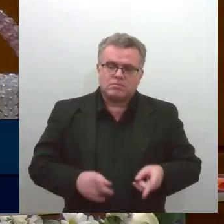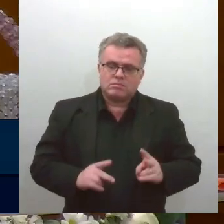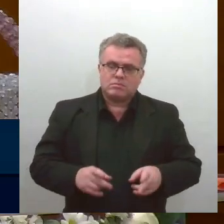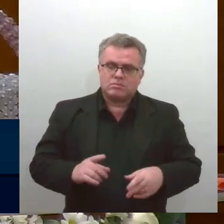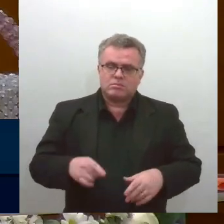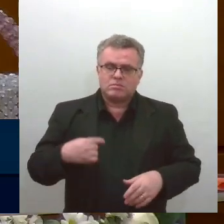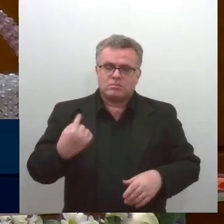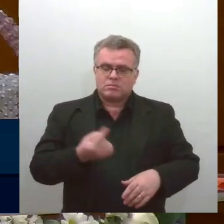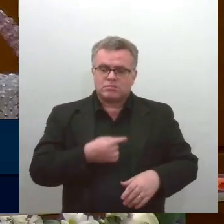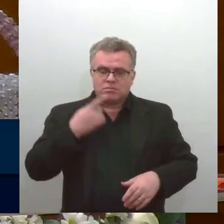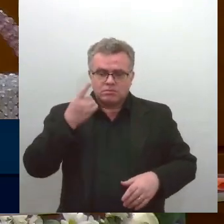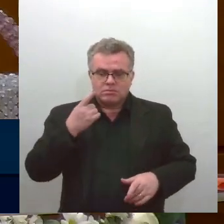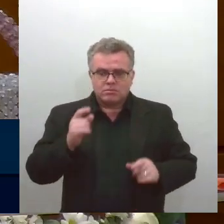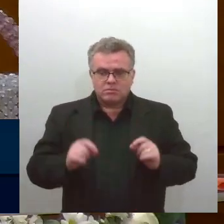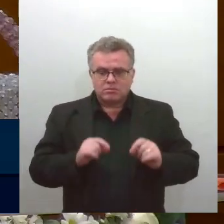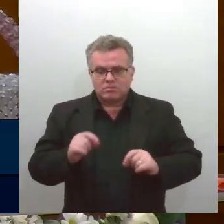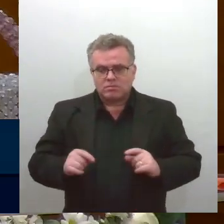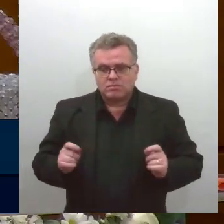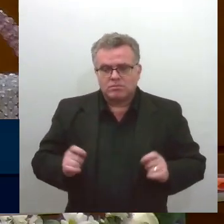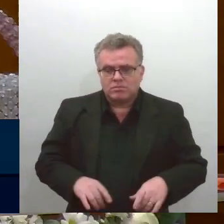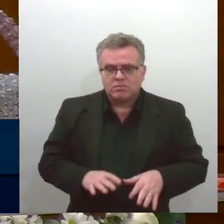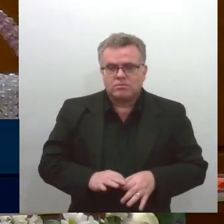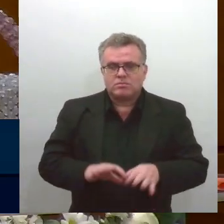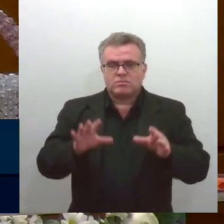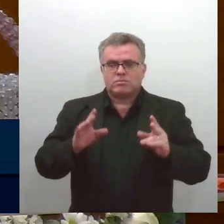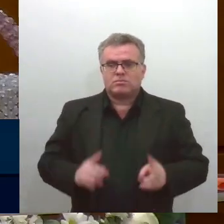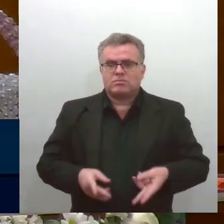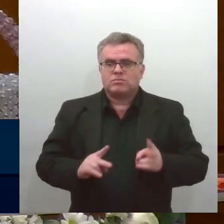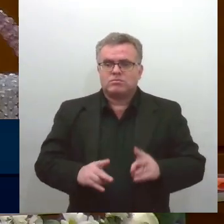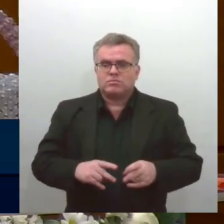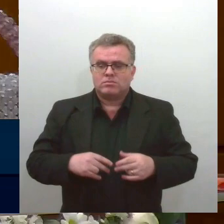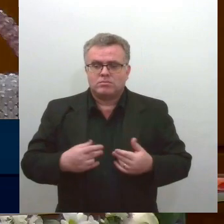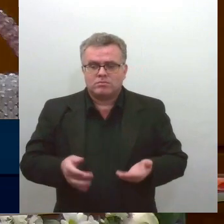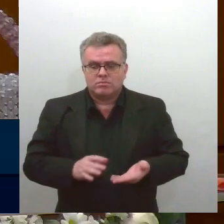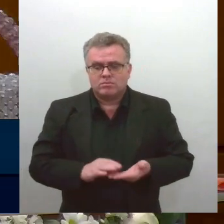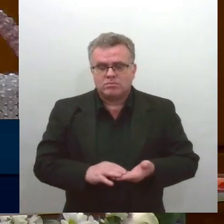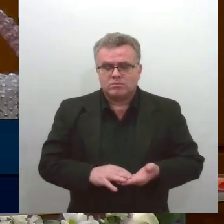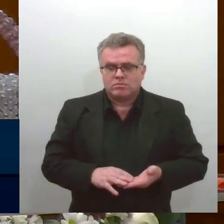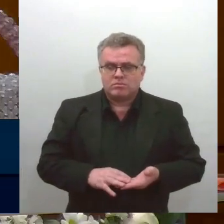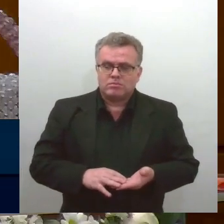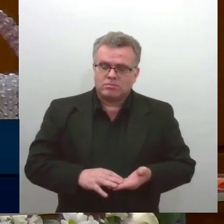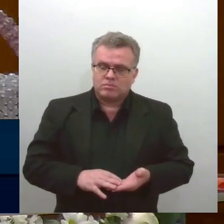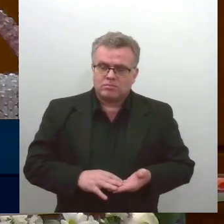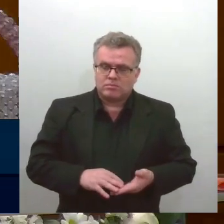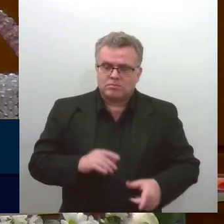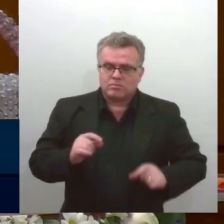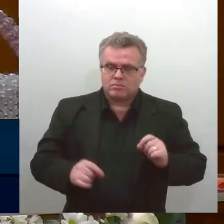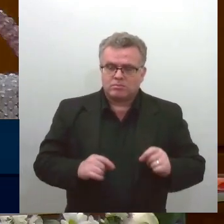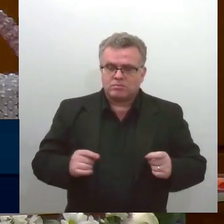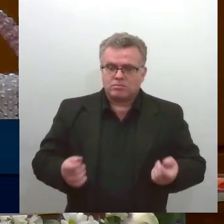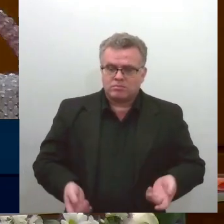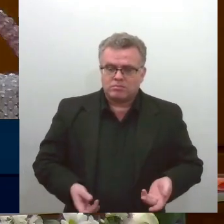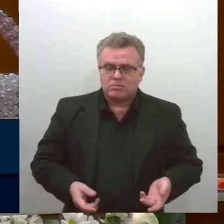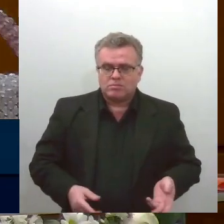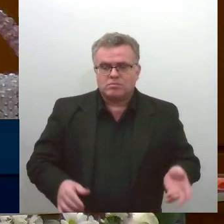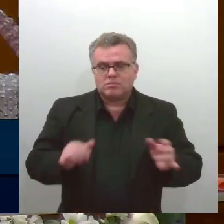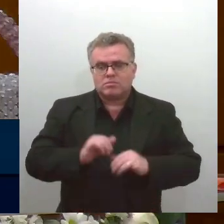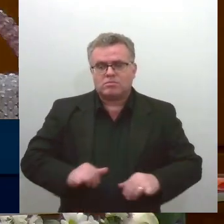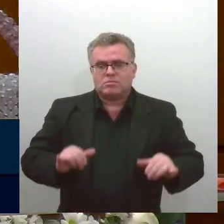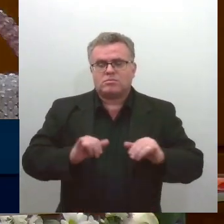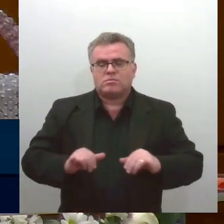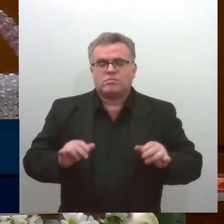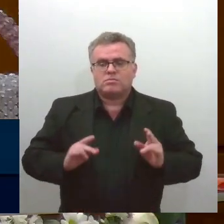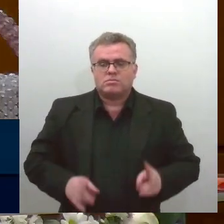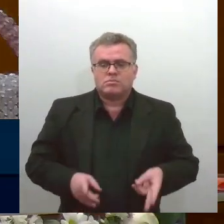para sempre levar para a nossa sociedade informação, tudo o que acontece aqui na Casa do Povo.